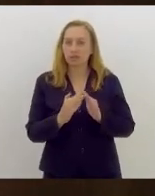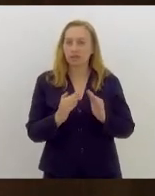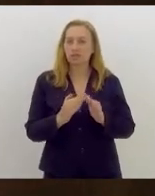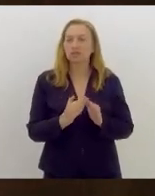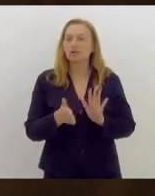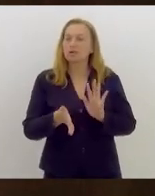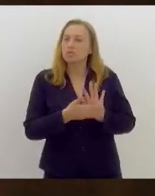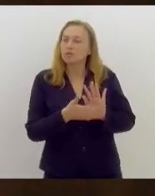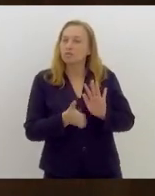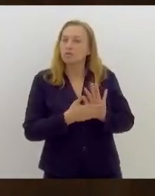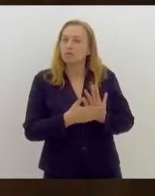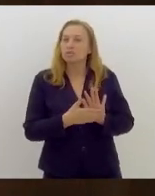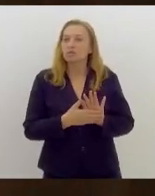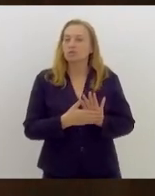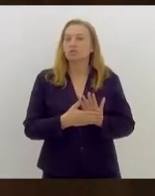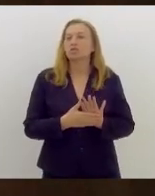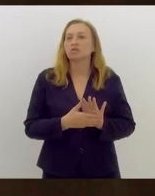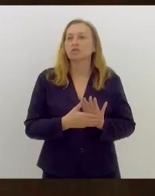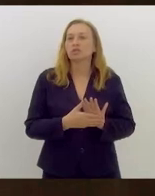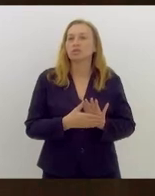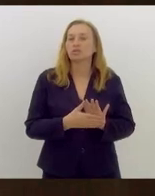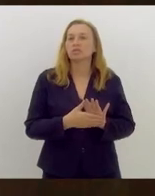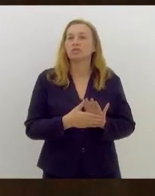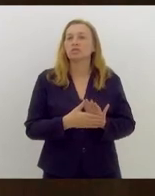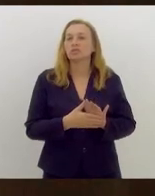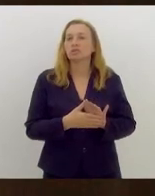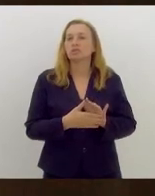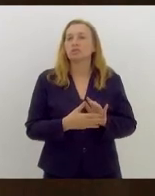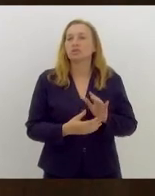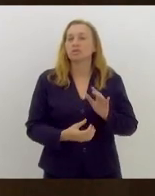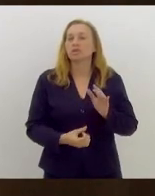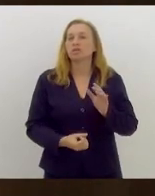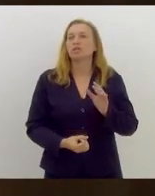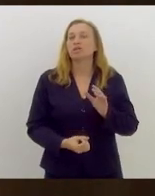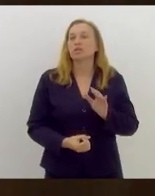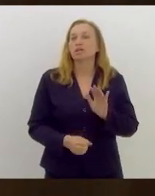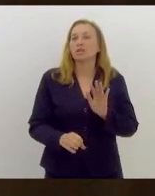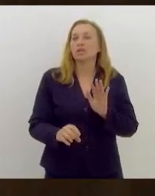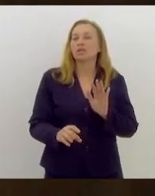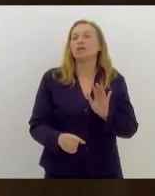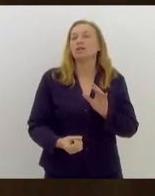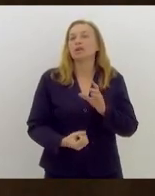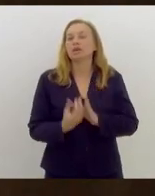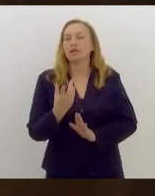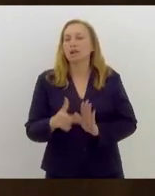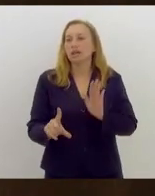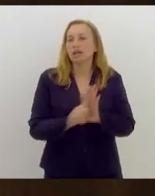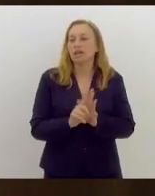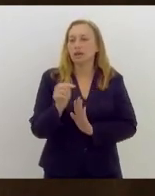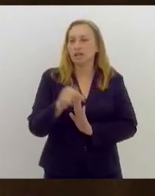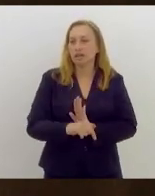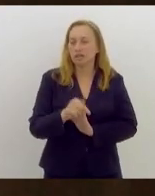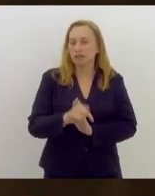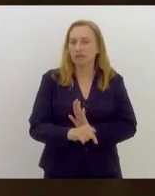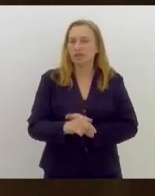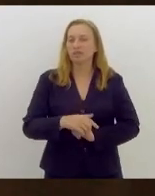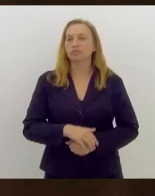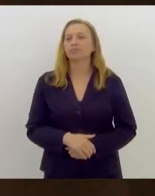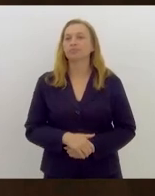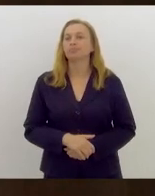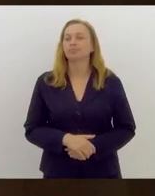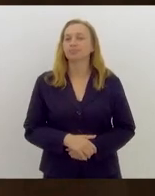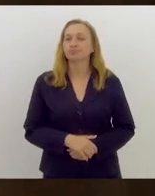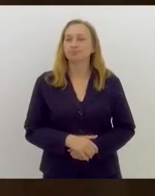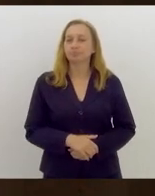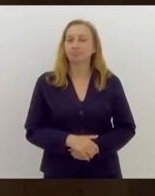proposta do legisla aqui que determina que determina que